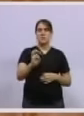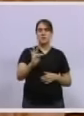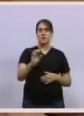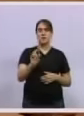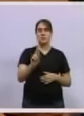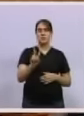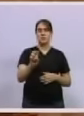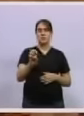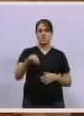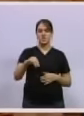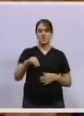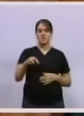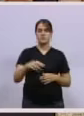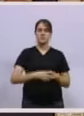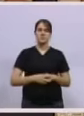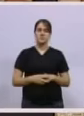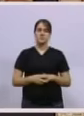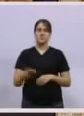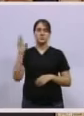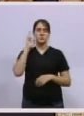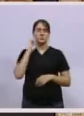acha que aquilo nasceu de alguma alegria?